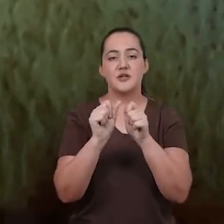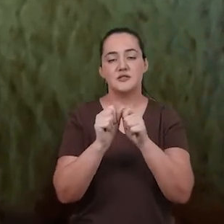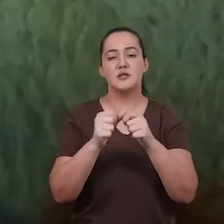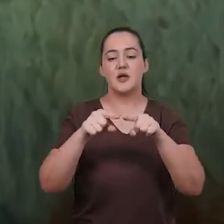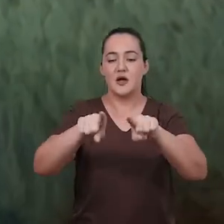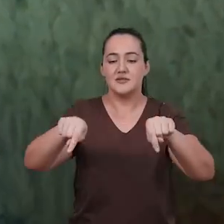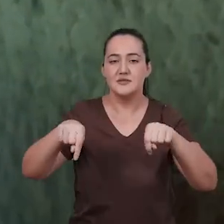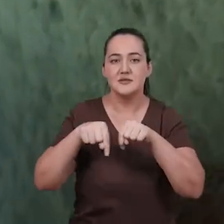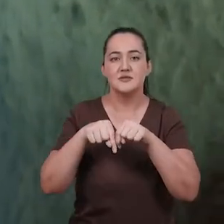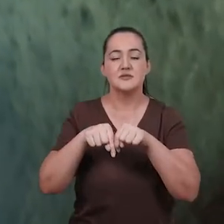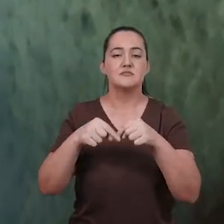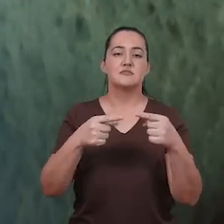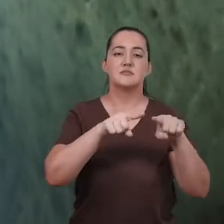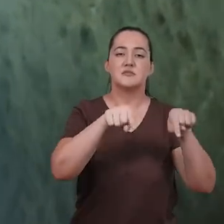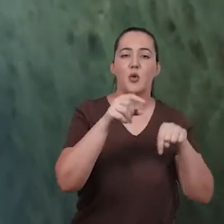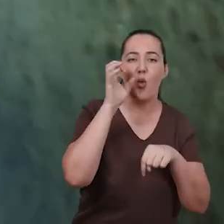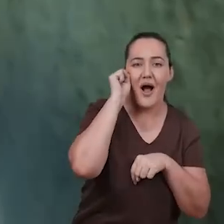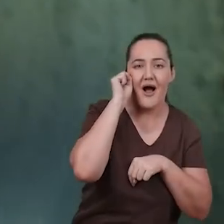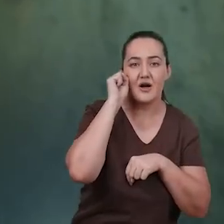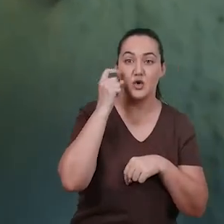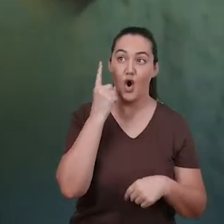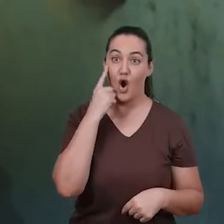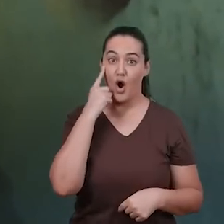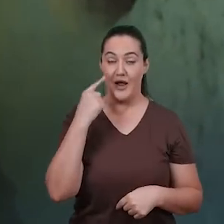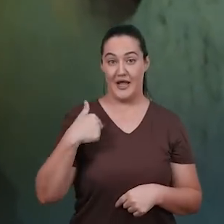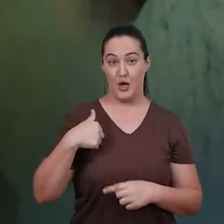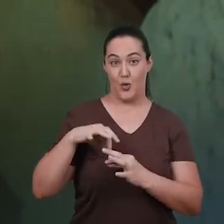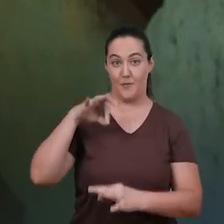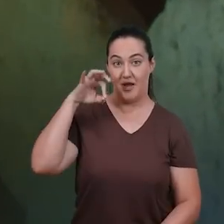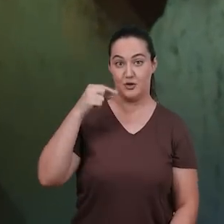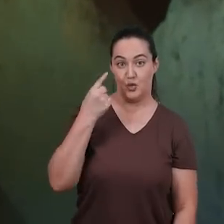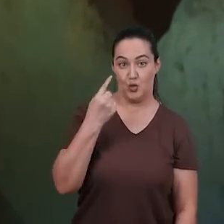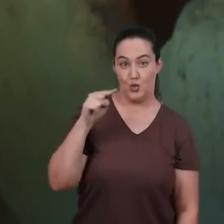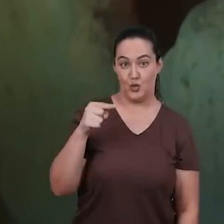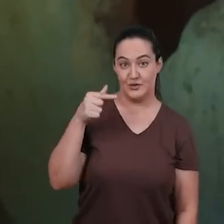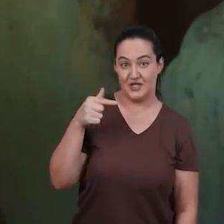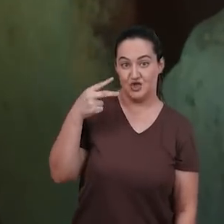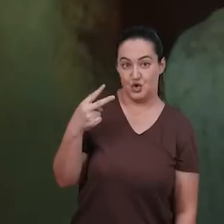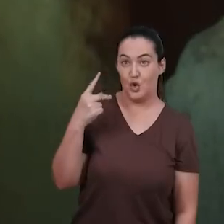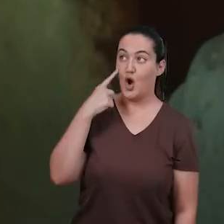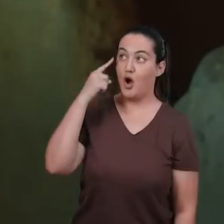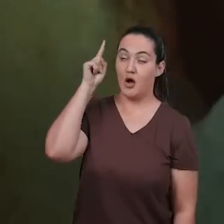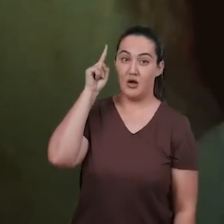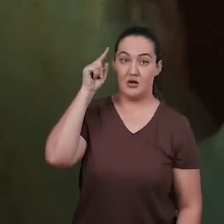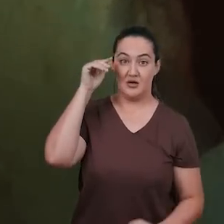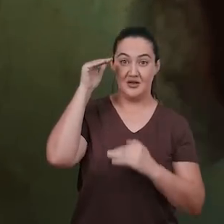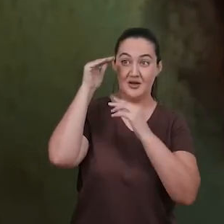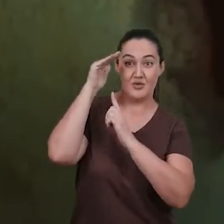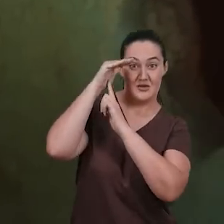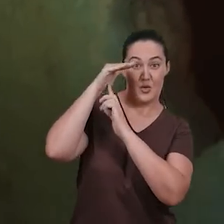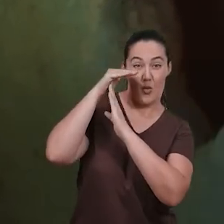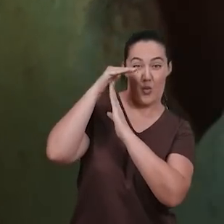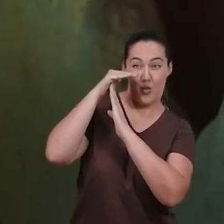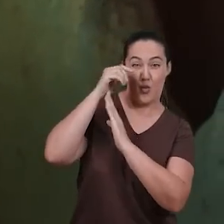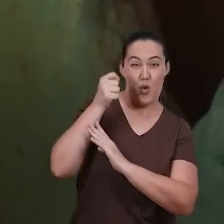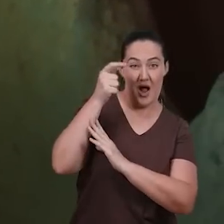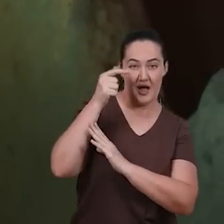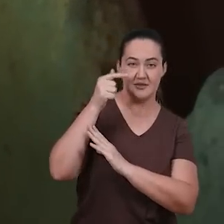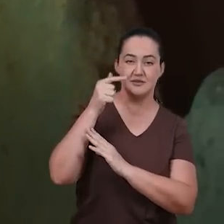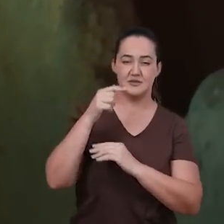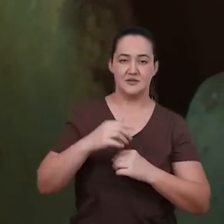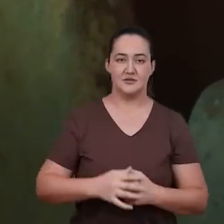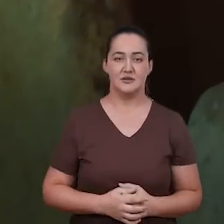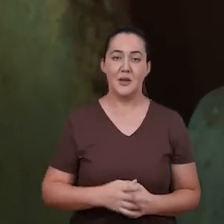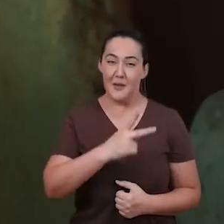aqui especificamente, que vocês podem ver não era muito alto. Eu tenho 1,72 m, vocês podem ver que a minha cabeça está quase batendo